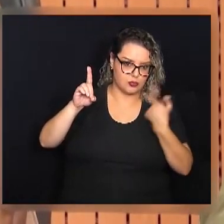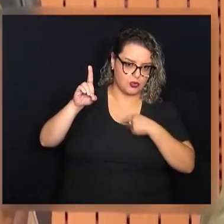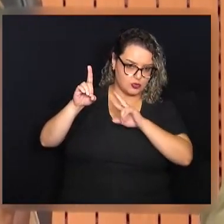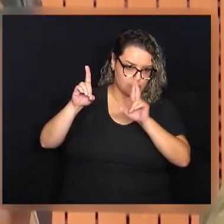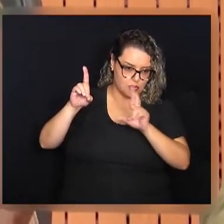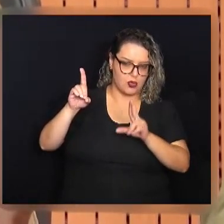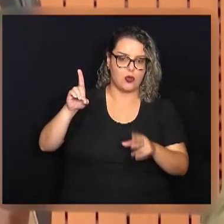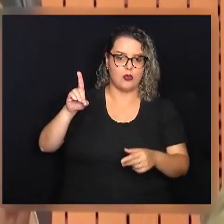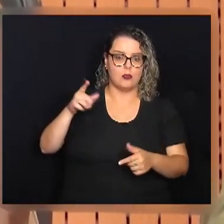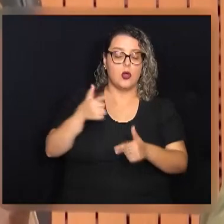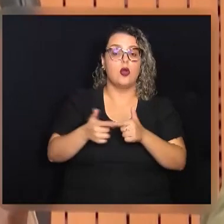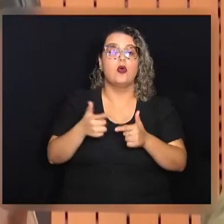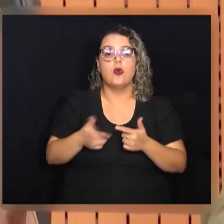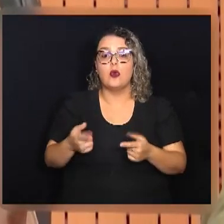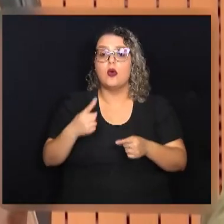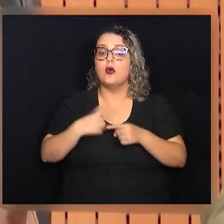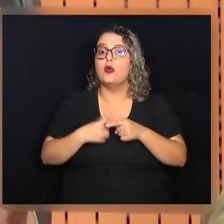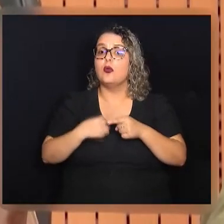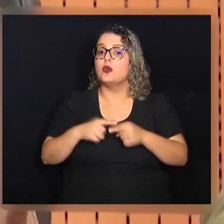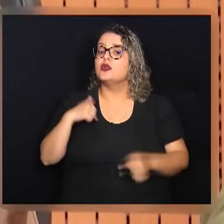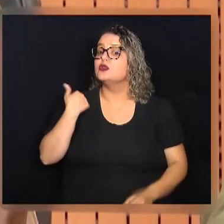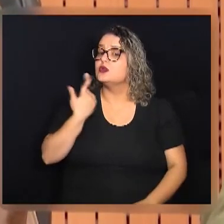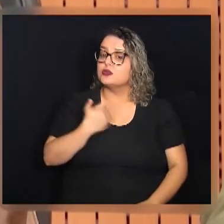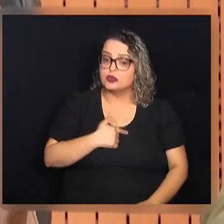Por que é que só o nosso